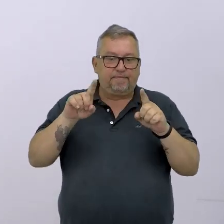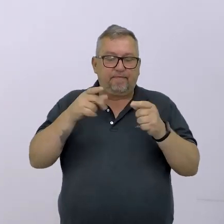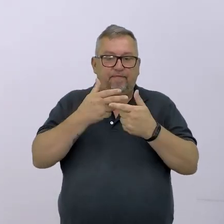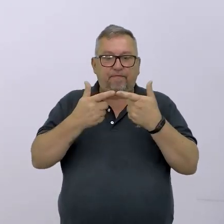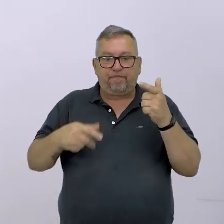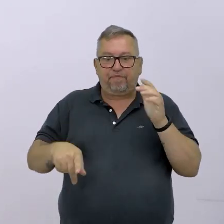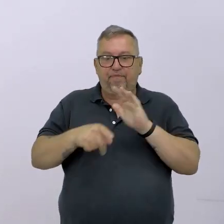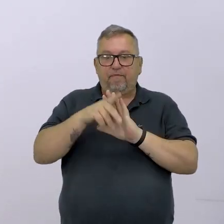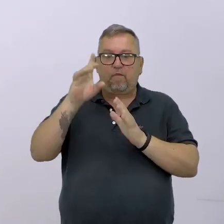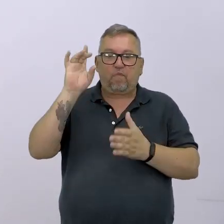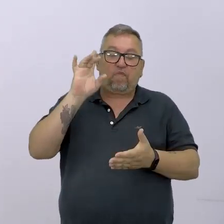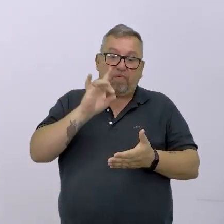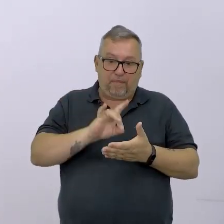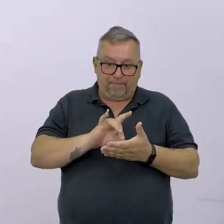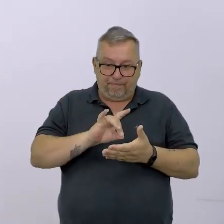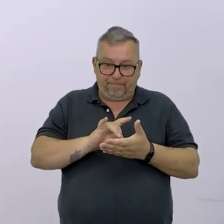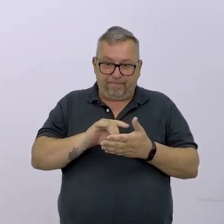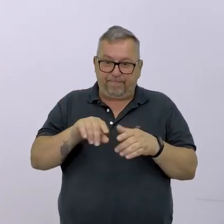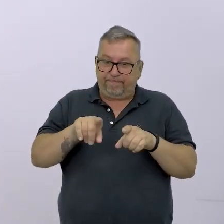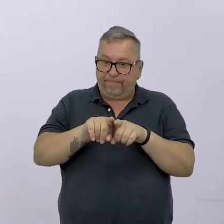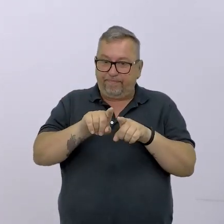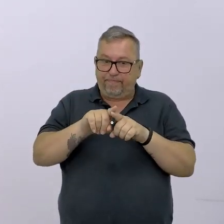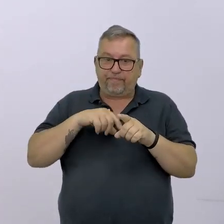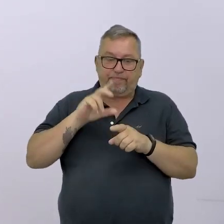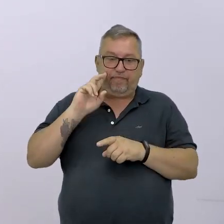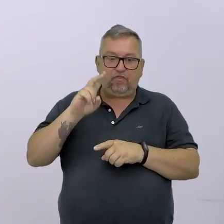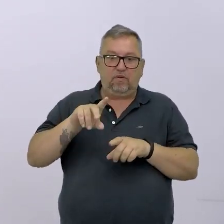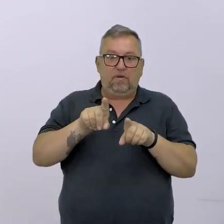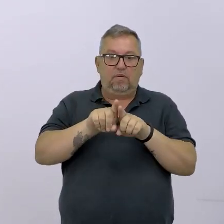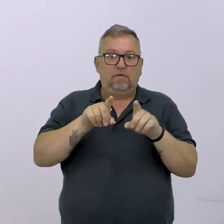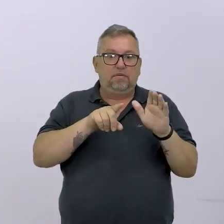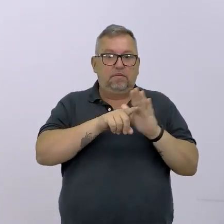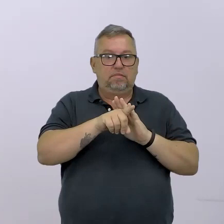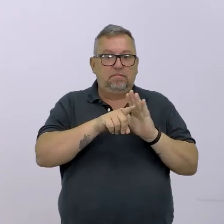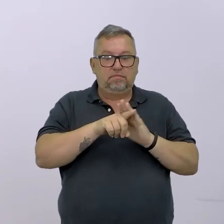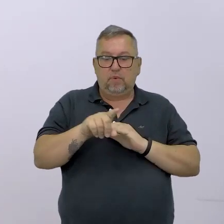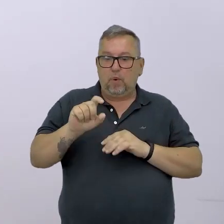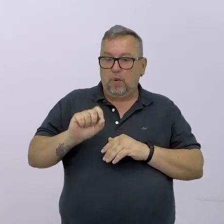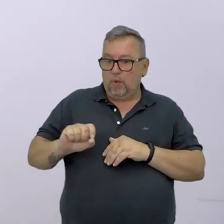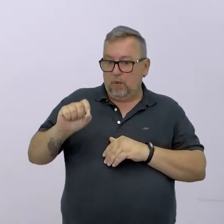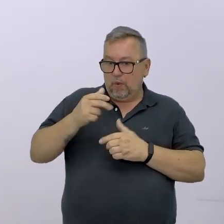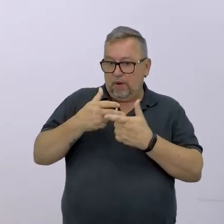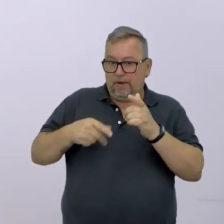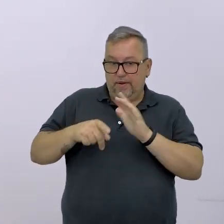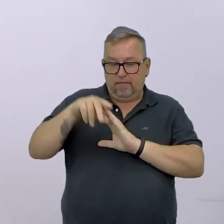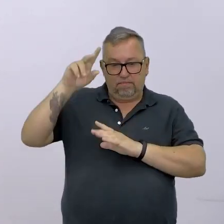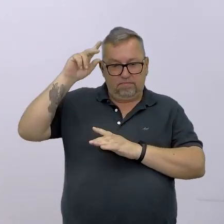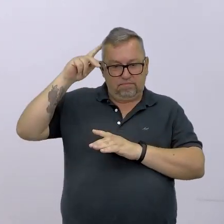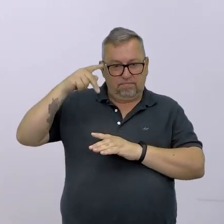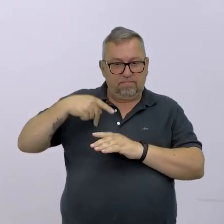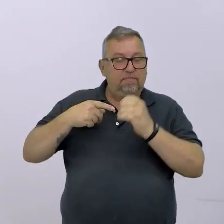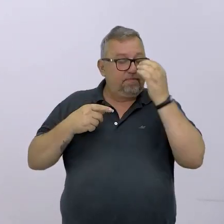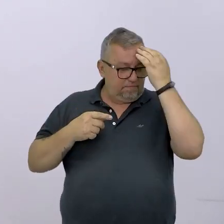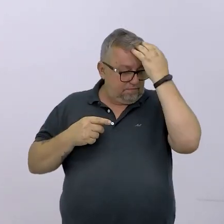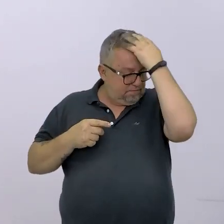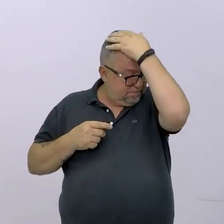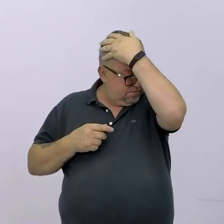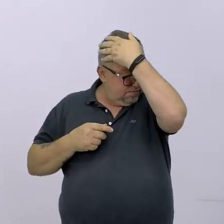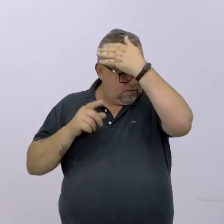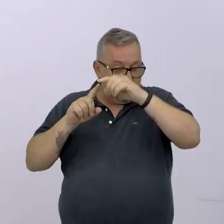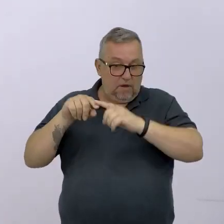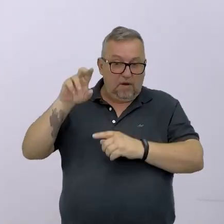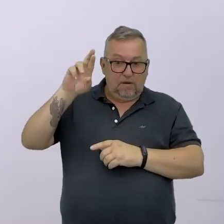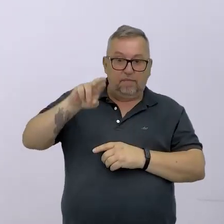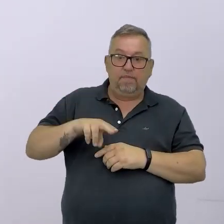coisas da realidade e retorna para si também questionando a si mesma. Então, a razão, ela questiona os